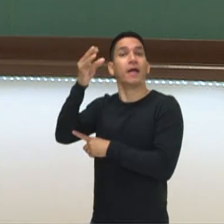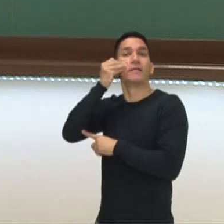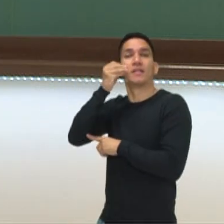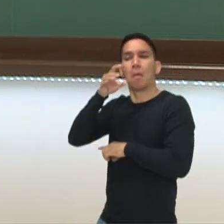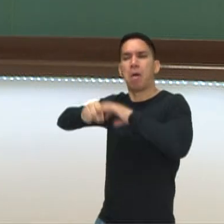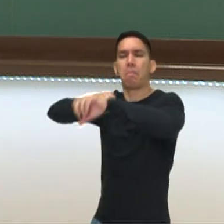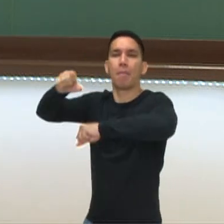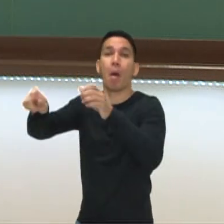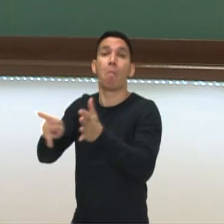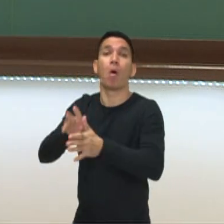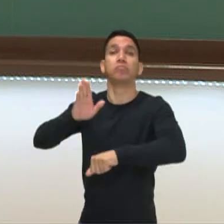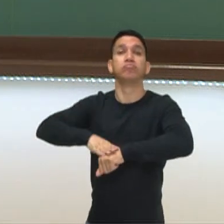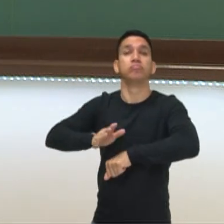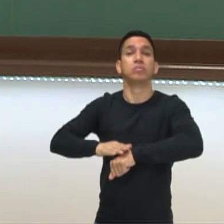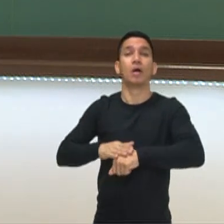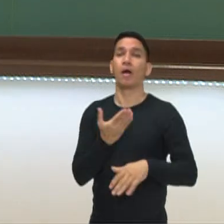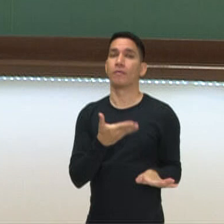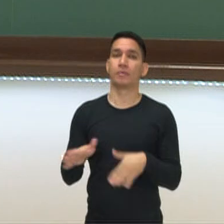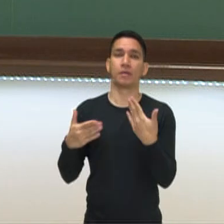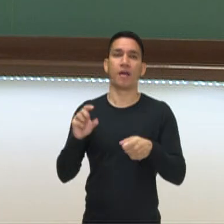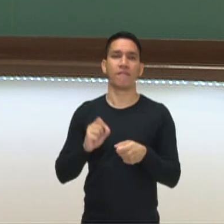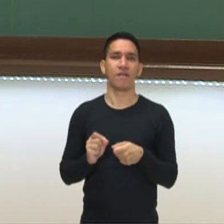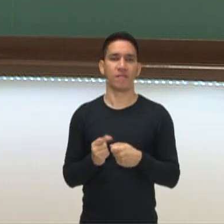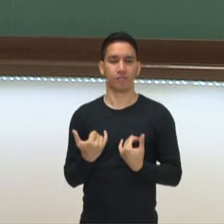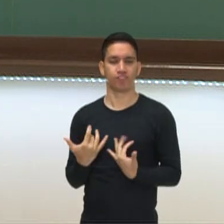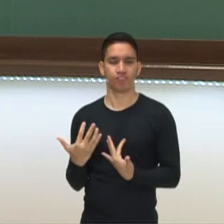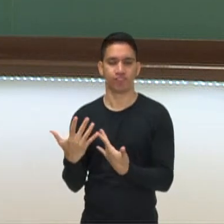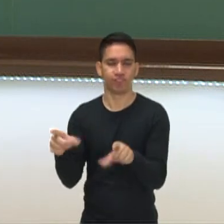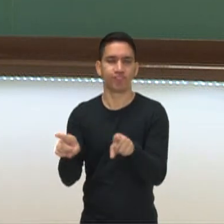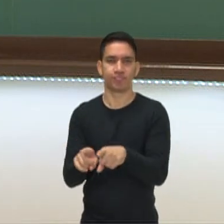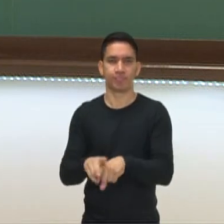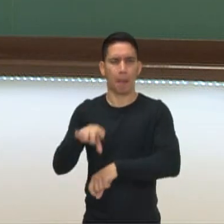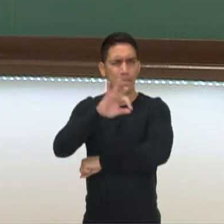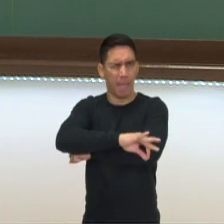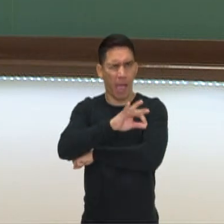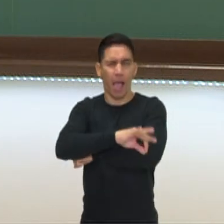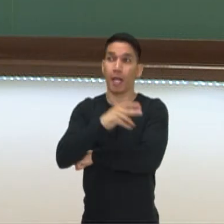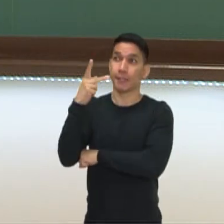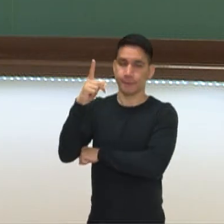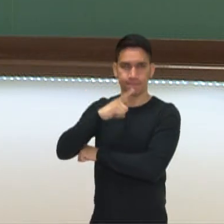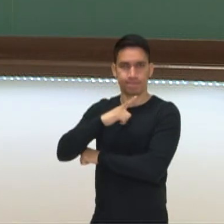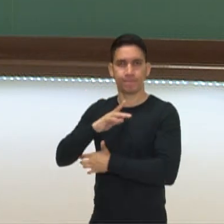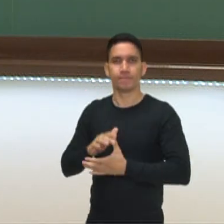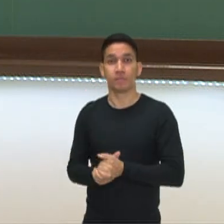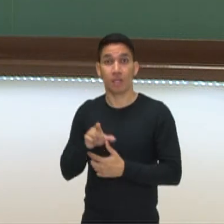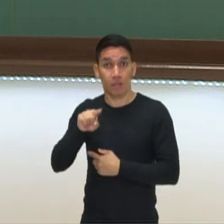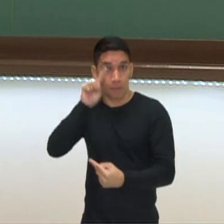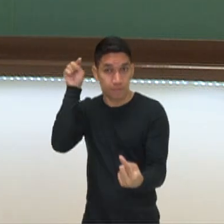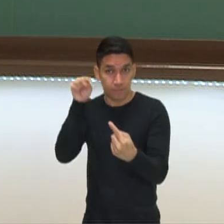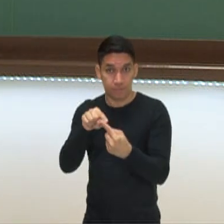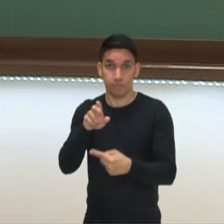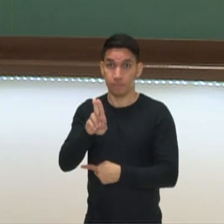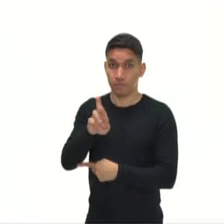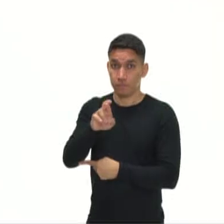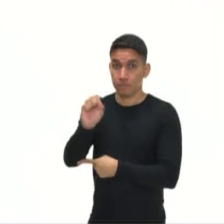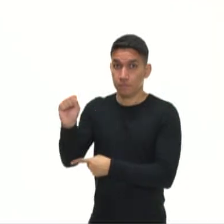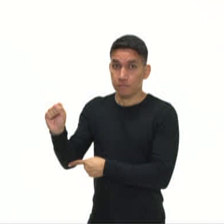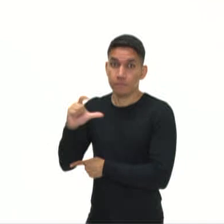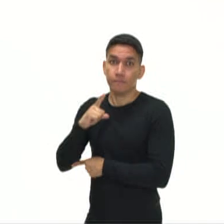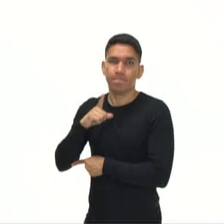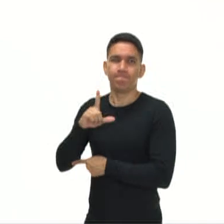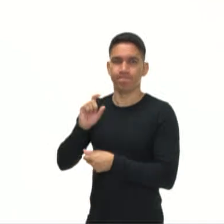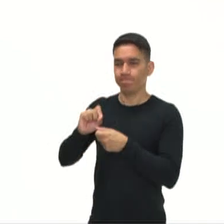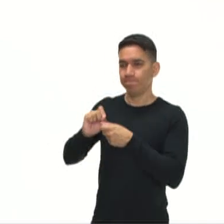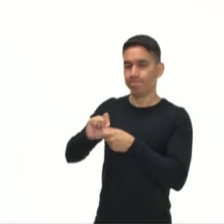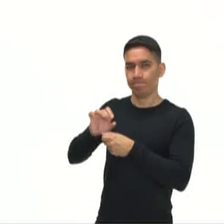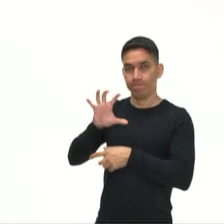causa dos seus recursos naturais, produção de trigo e de petróleo. Esse era o grande objetivo. A União Soviética ela vai acabar sendo forçada